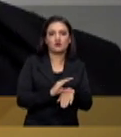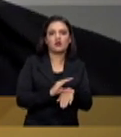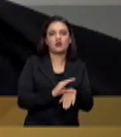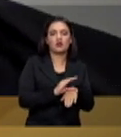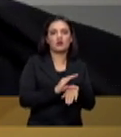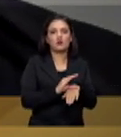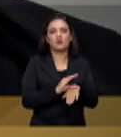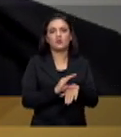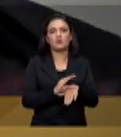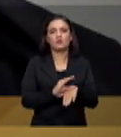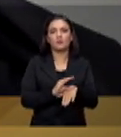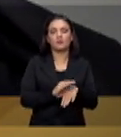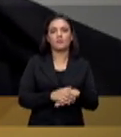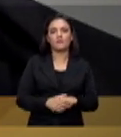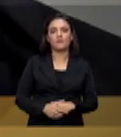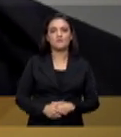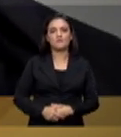afete